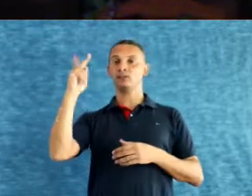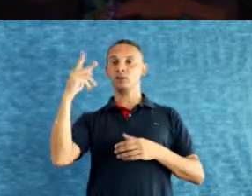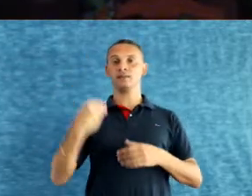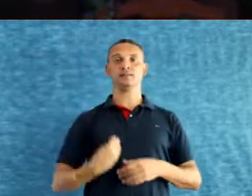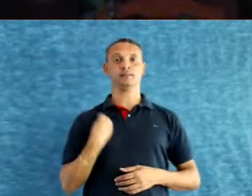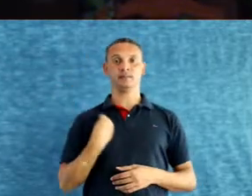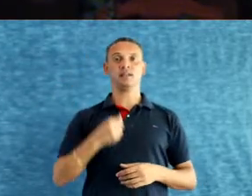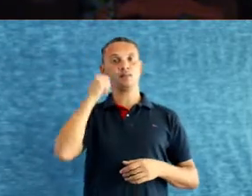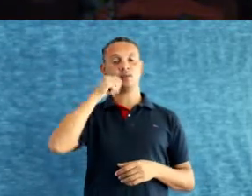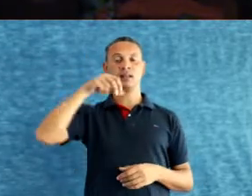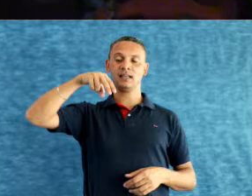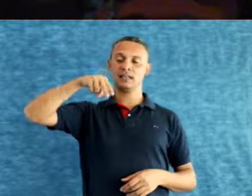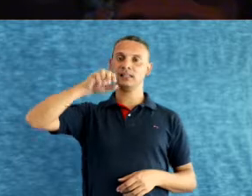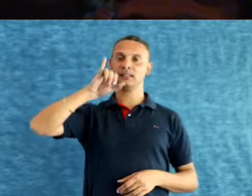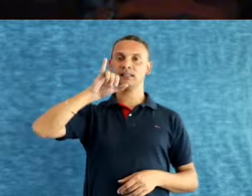sei. Onde